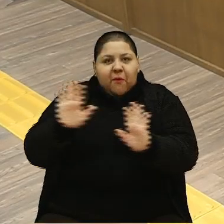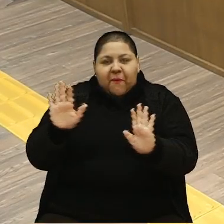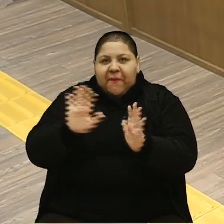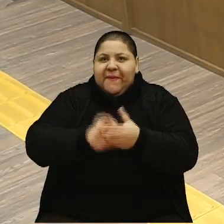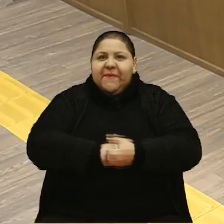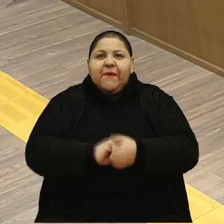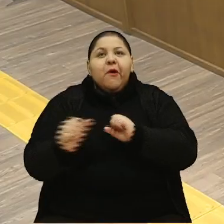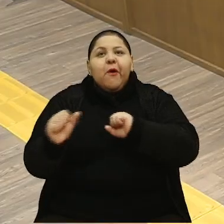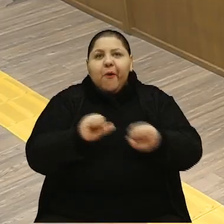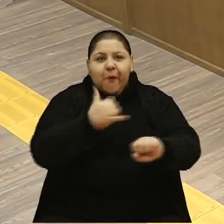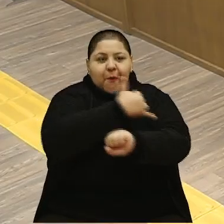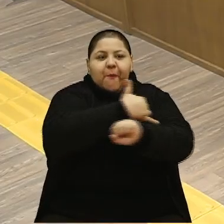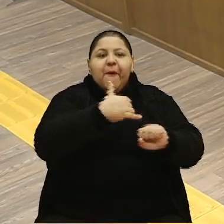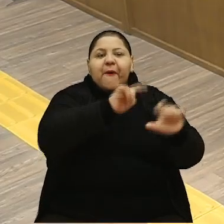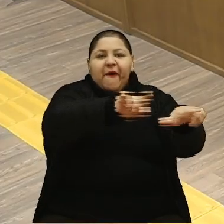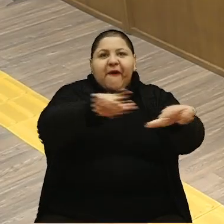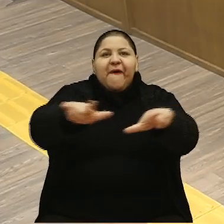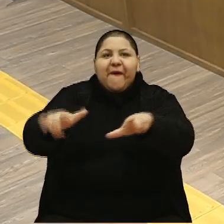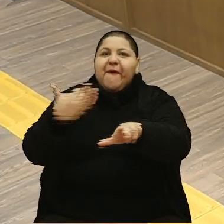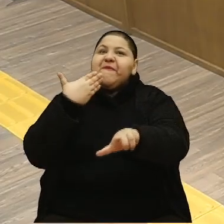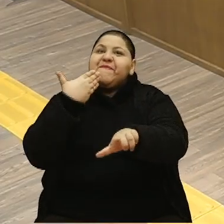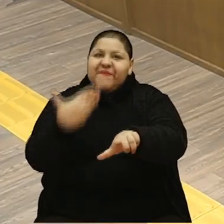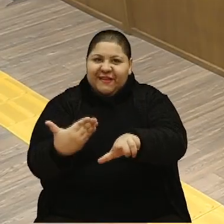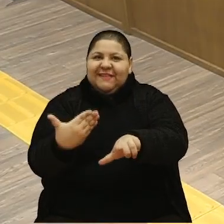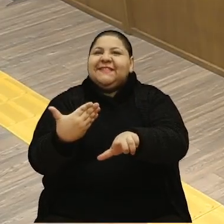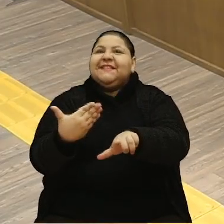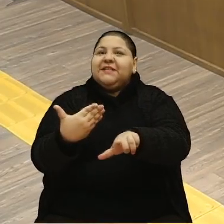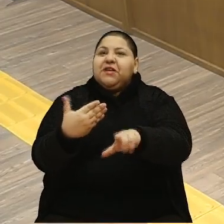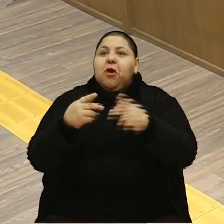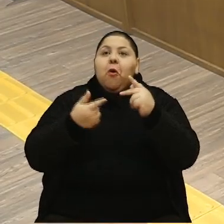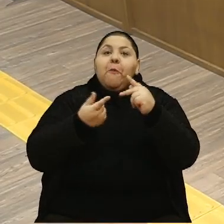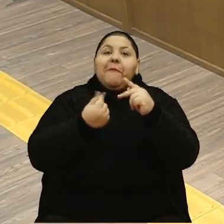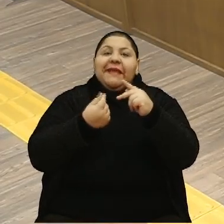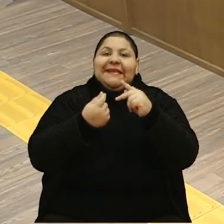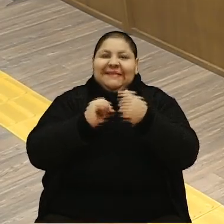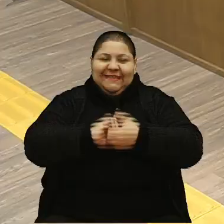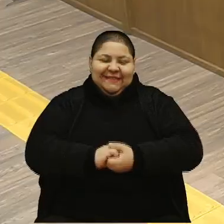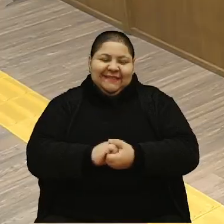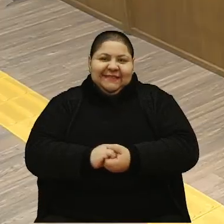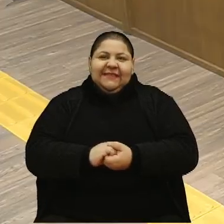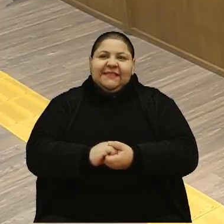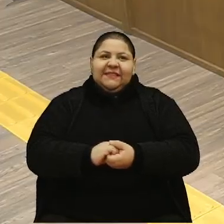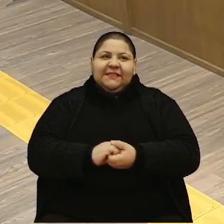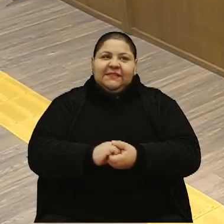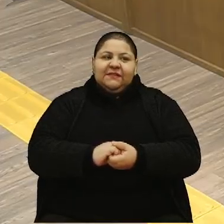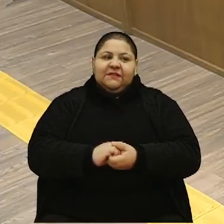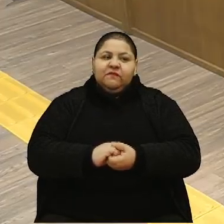Pois pode passar nos gabinetes já para passar o número do Pix.